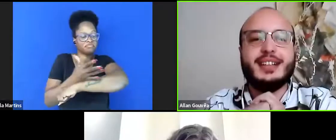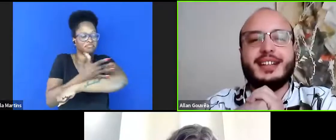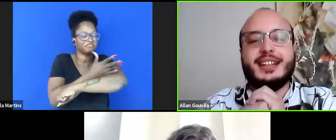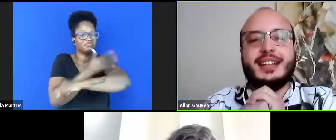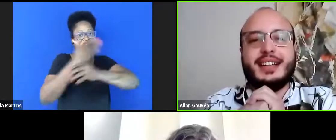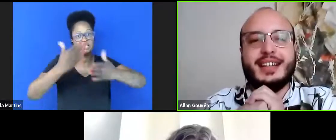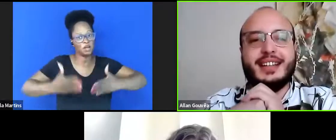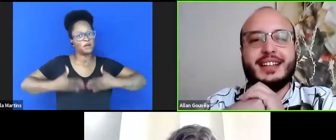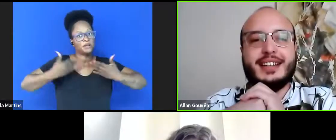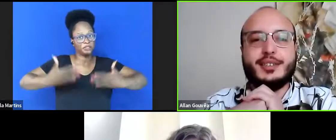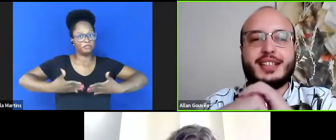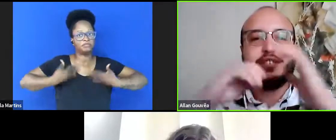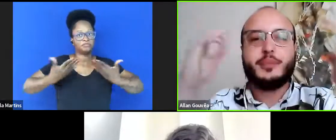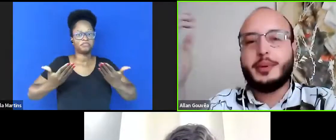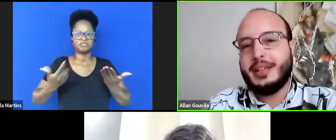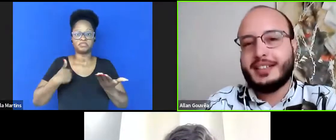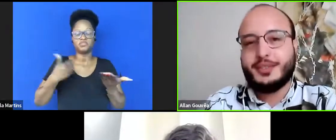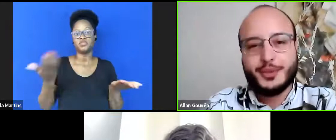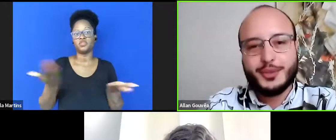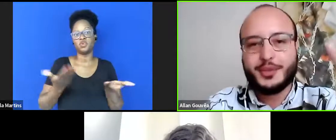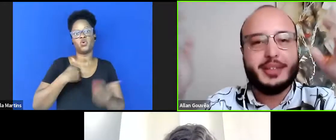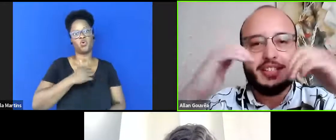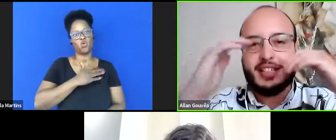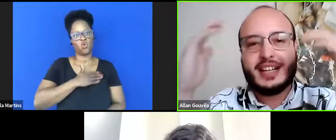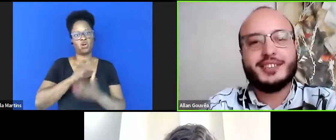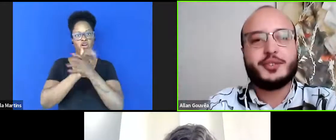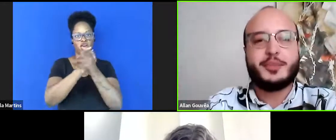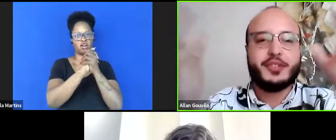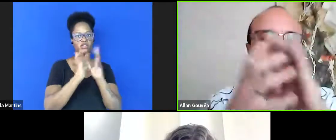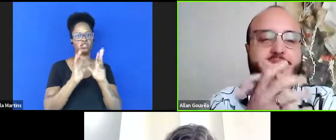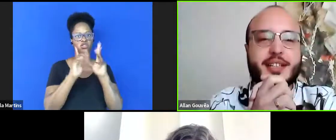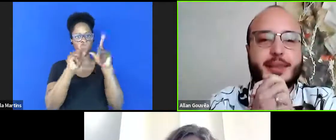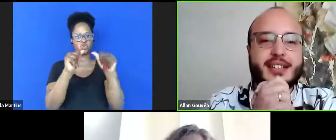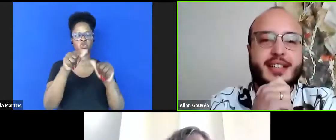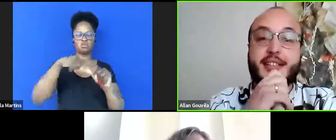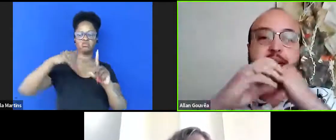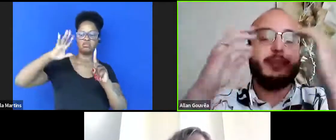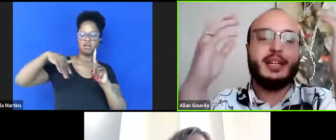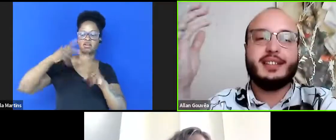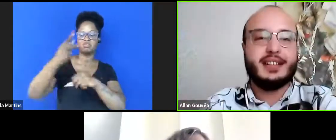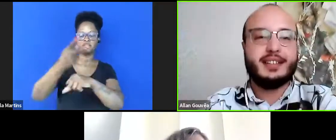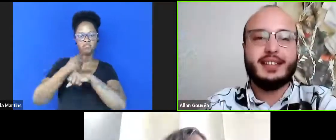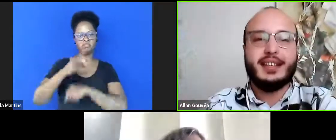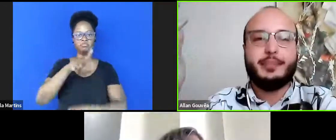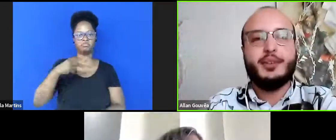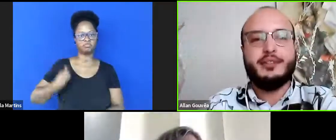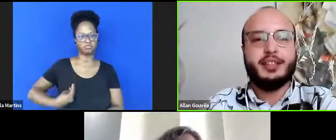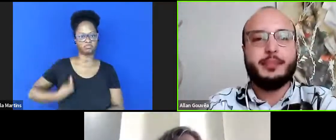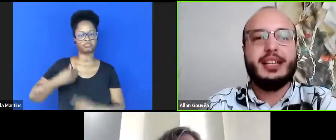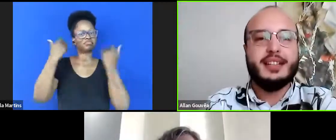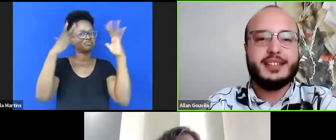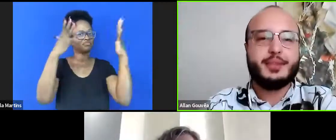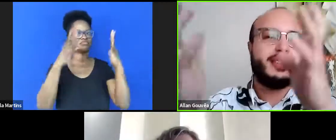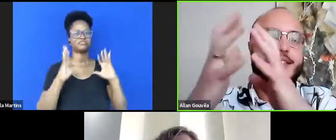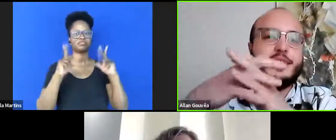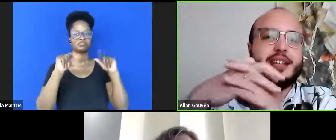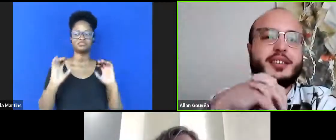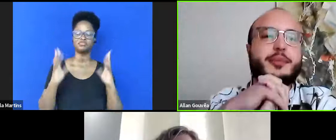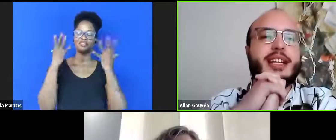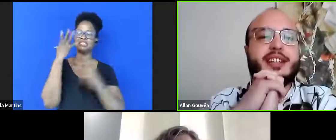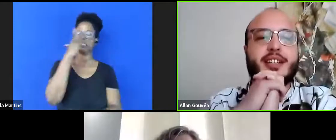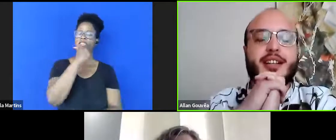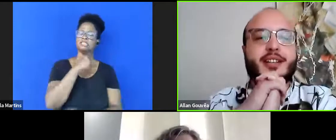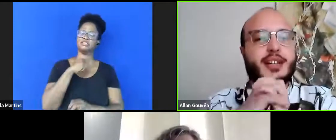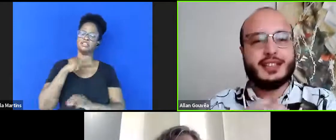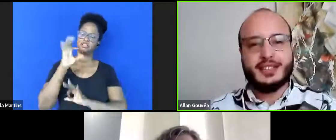eu gostaria de cumprimentar a todos os homenageados, os professores aqui presentes, parabenizar pelo evento belíssimo que está sendo